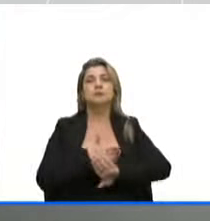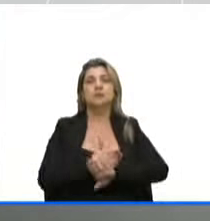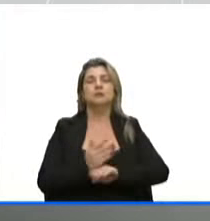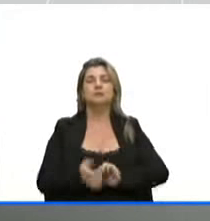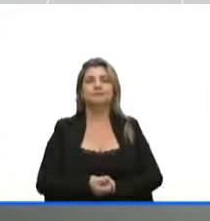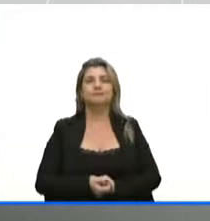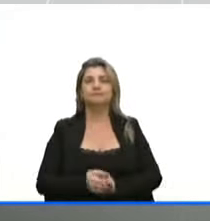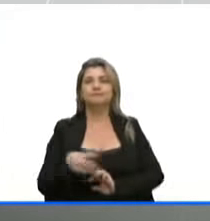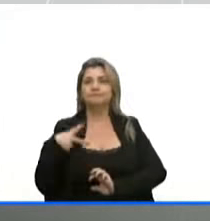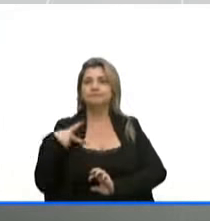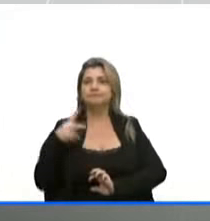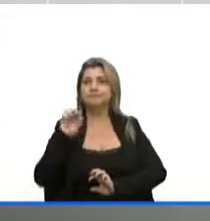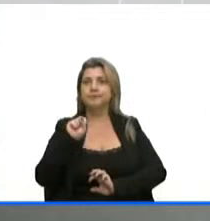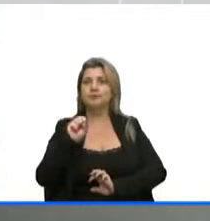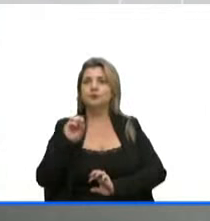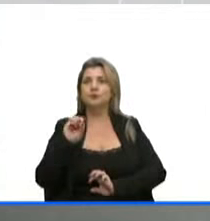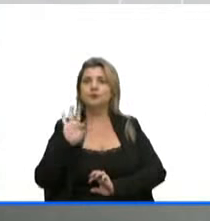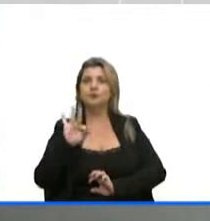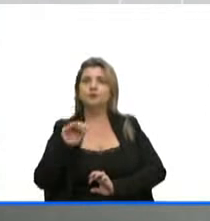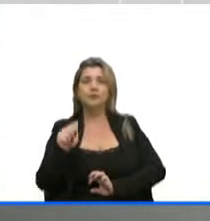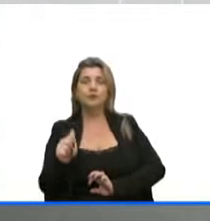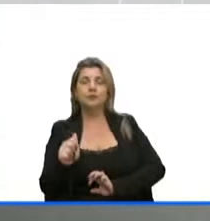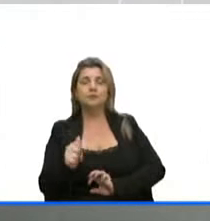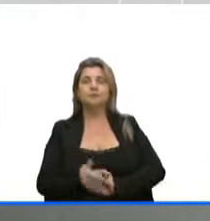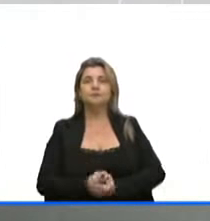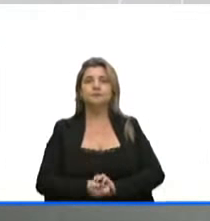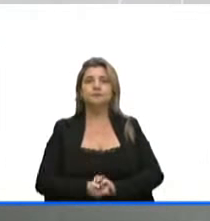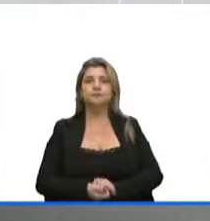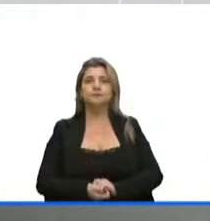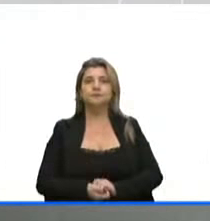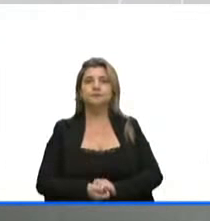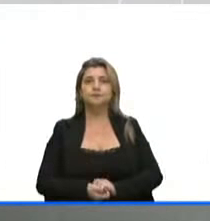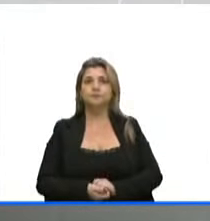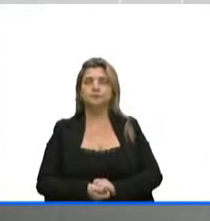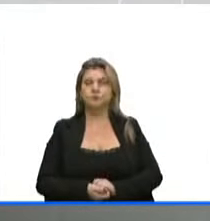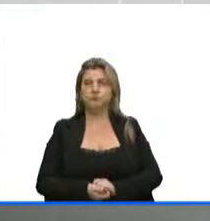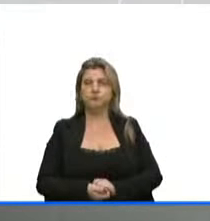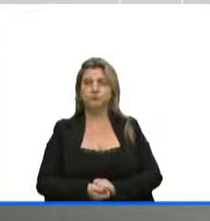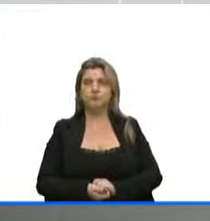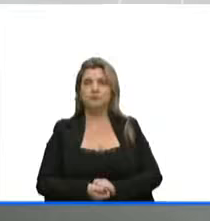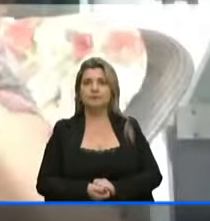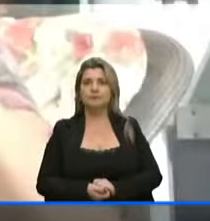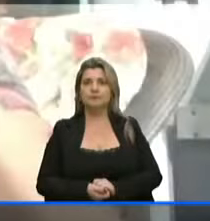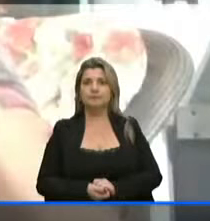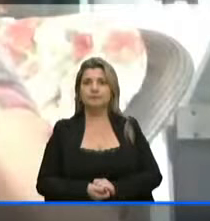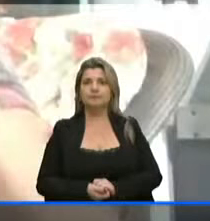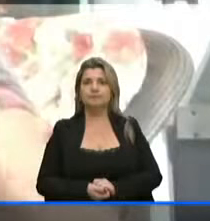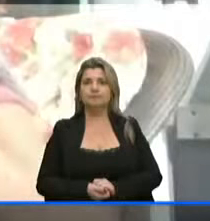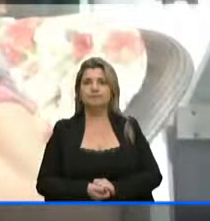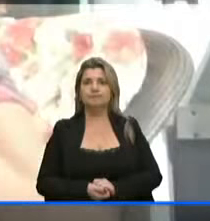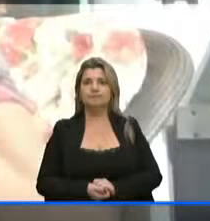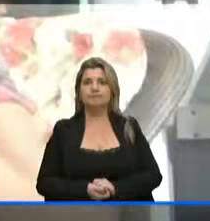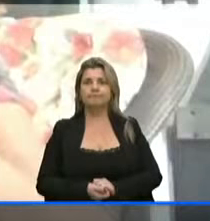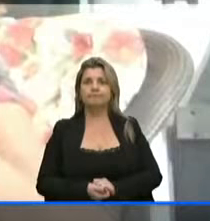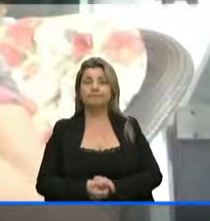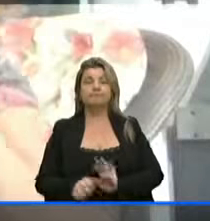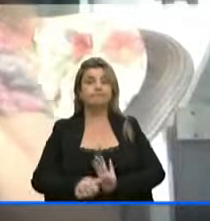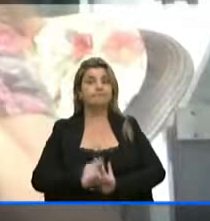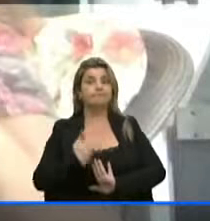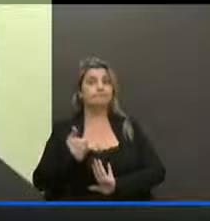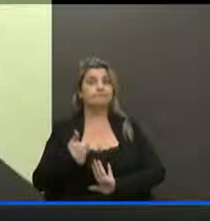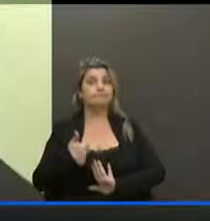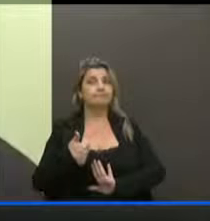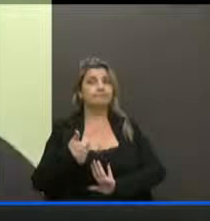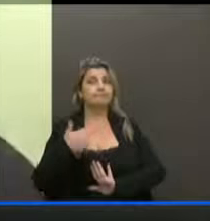Presidente Sofia. Sim, deputado Sur. Está em debate. Isso. No primeiro momento ali